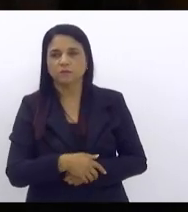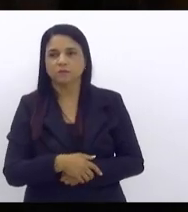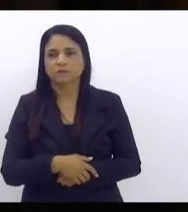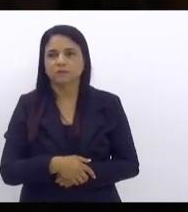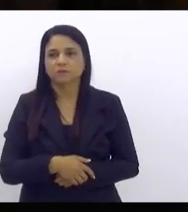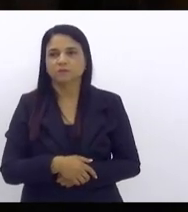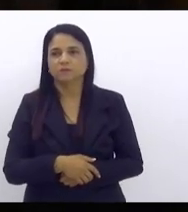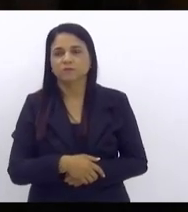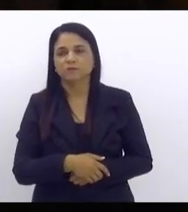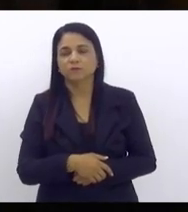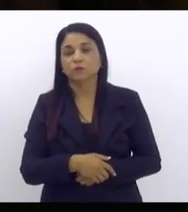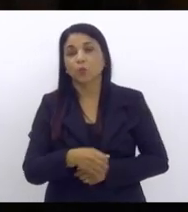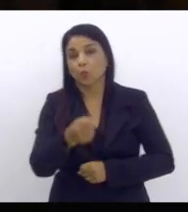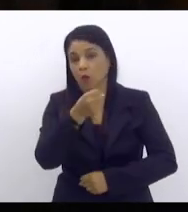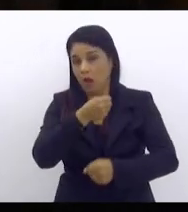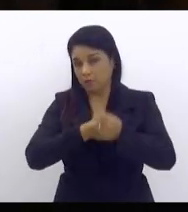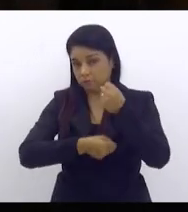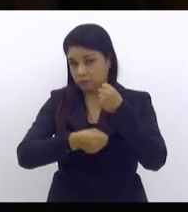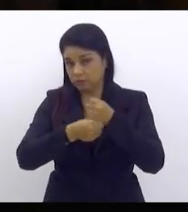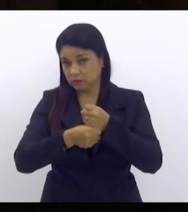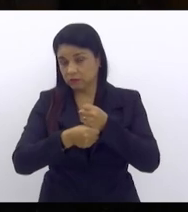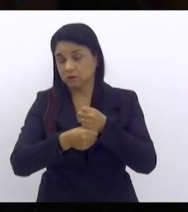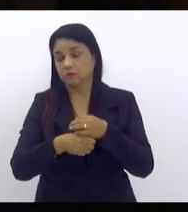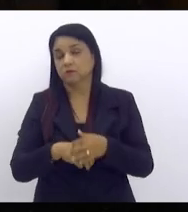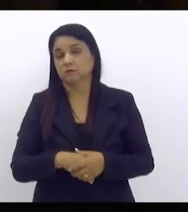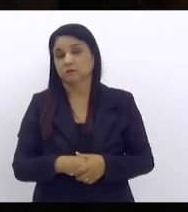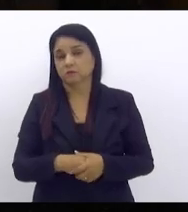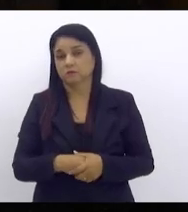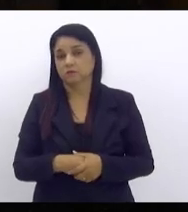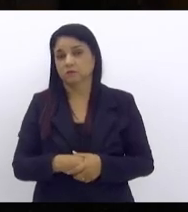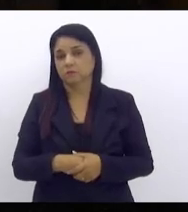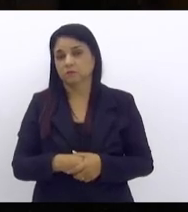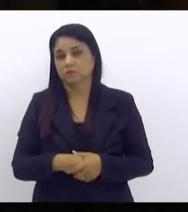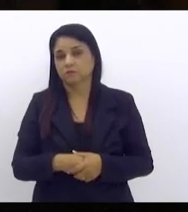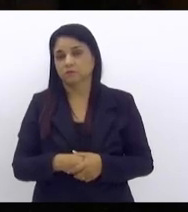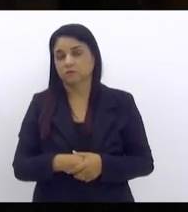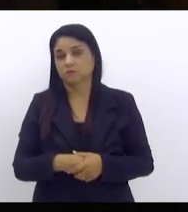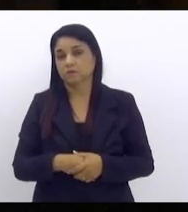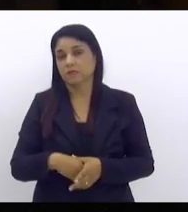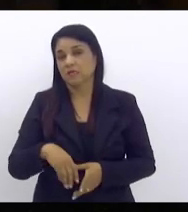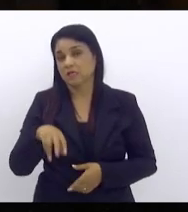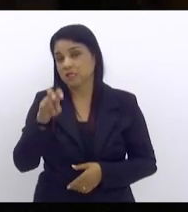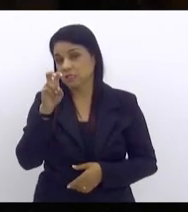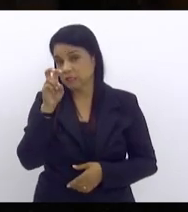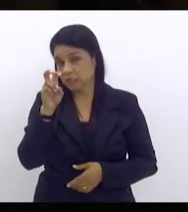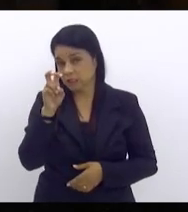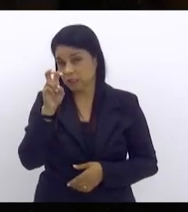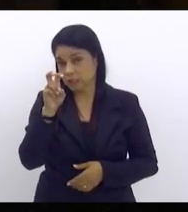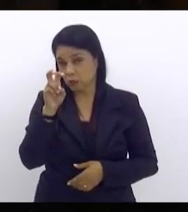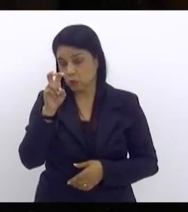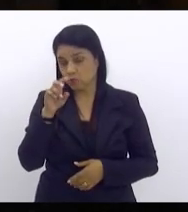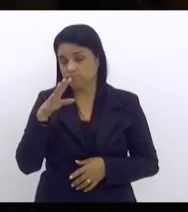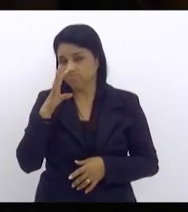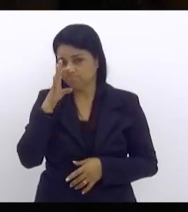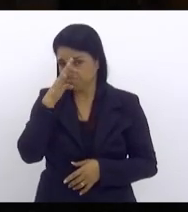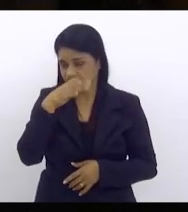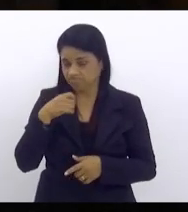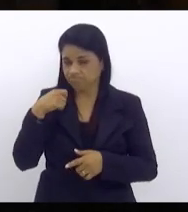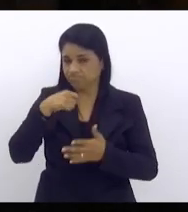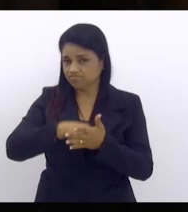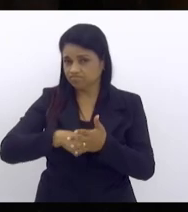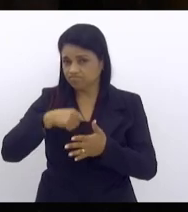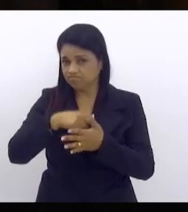No ano passado, nós éramos um dos 5 que resistimos, o